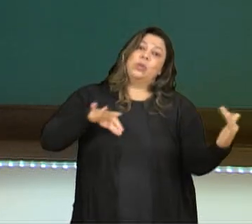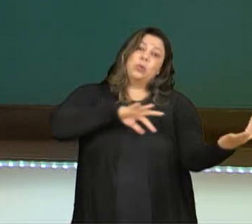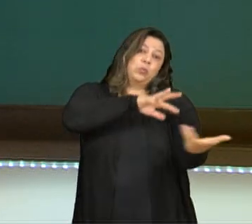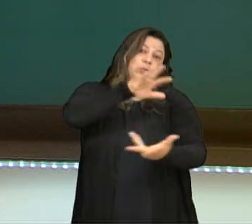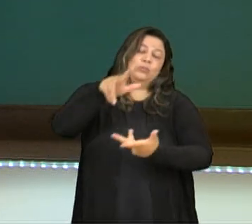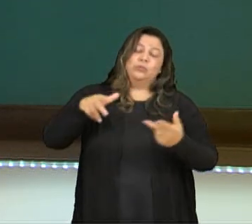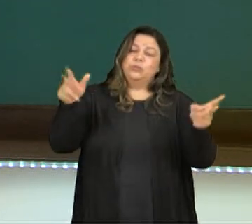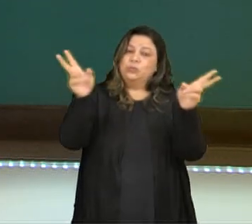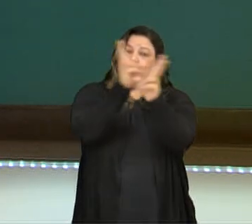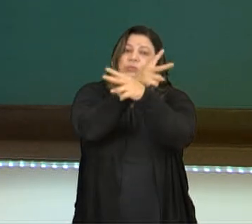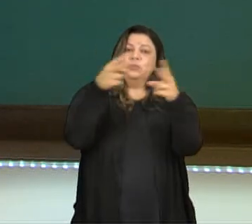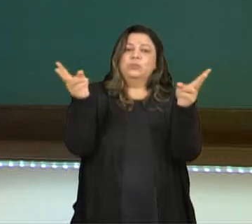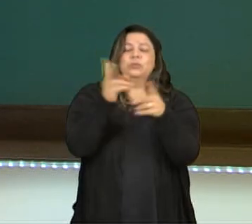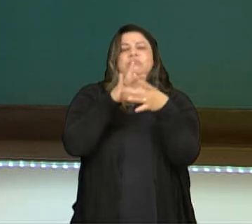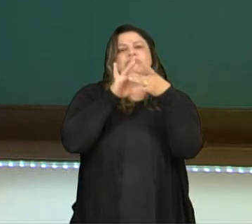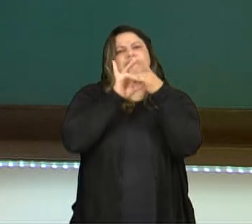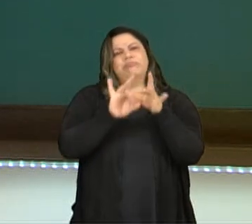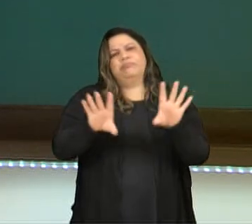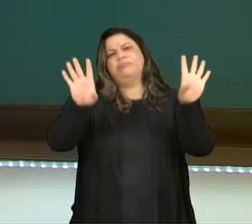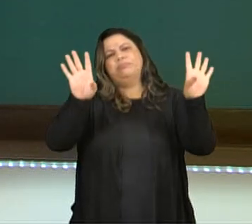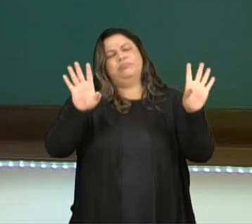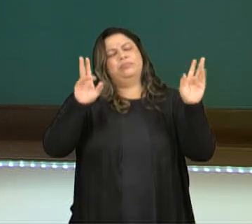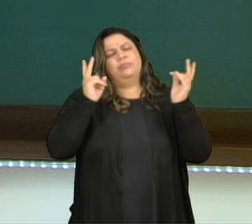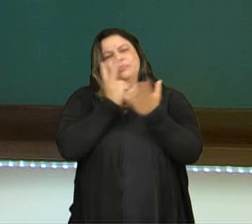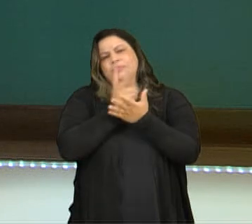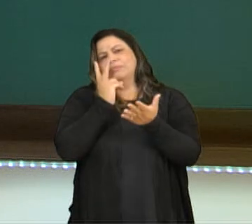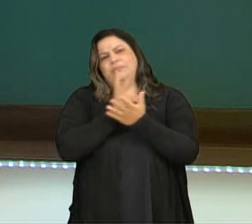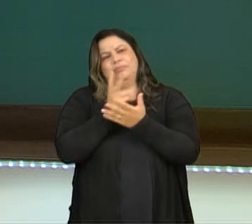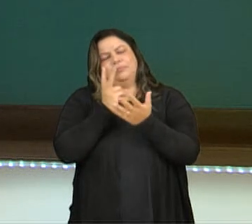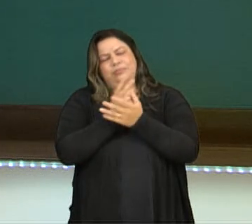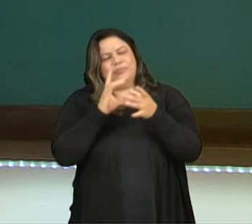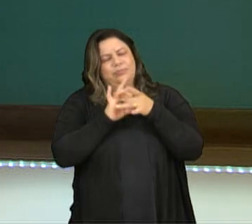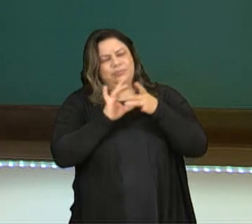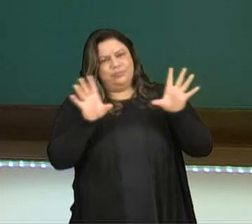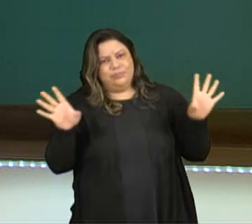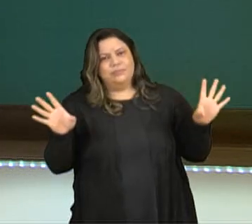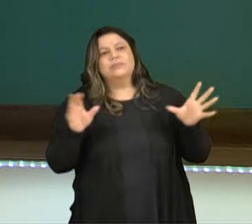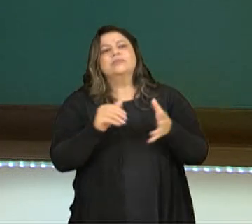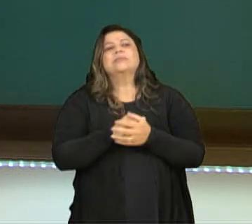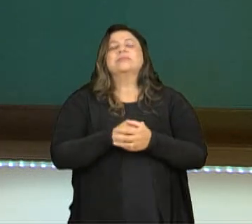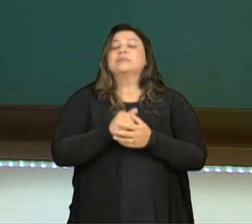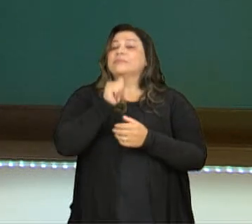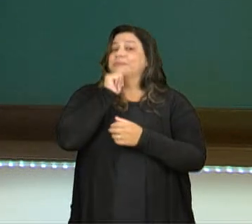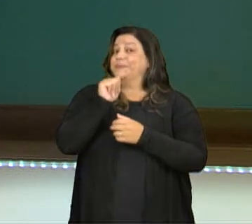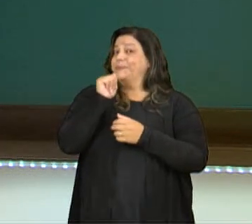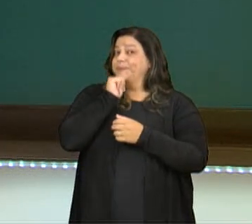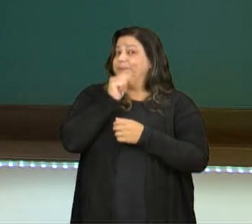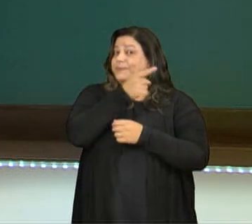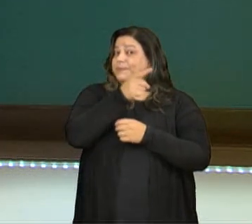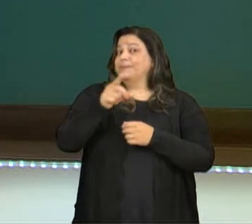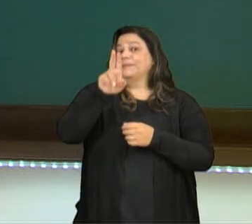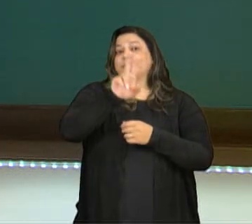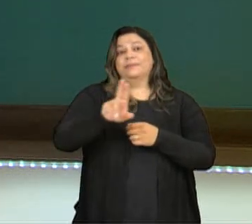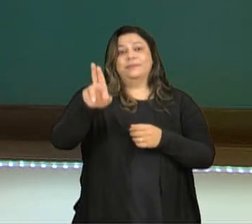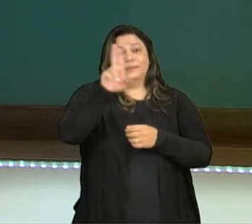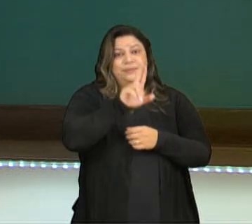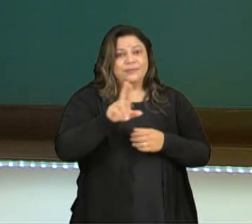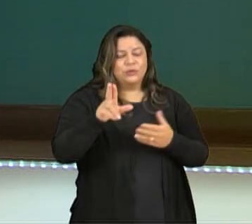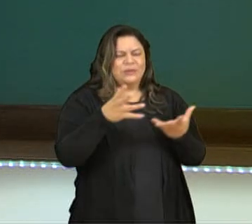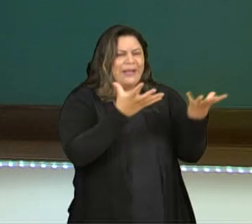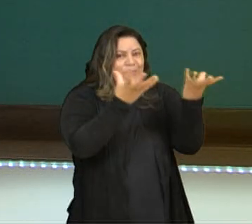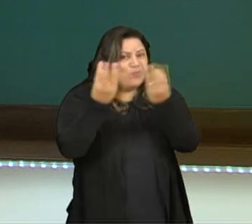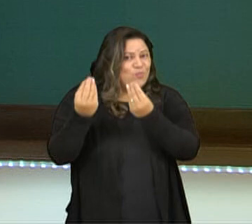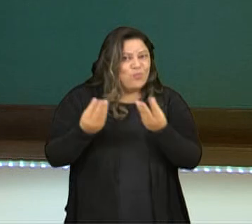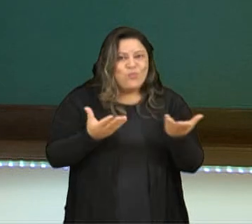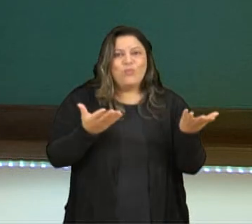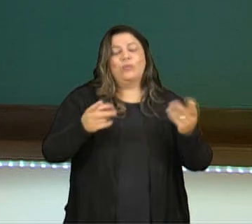sempre disponível essa fonte de energia. Ainda não é utilizada em grande escala no nosso